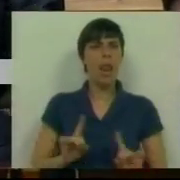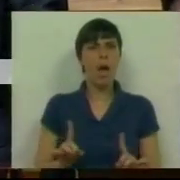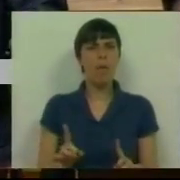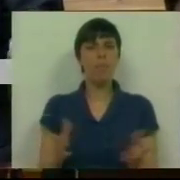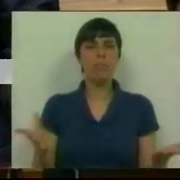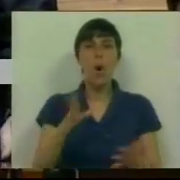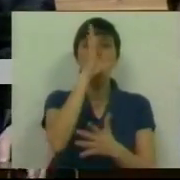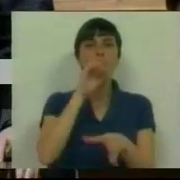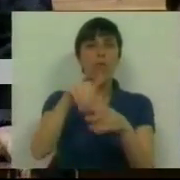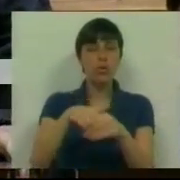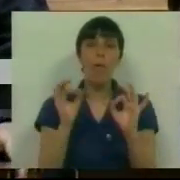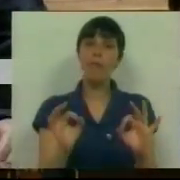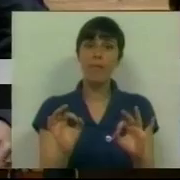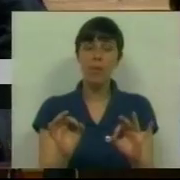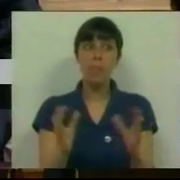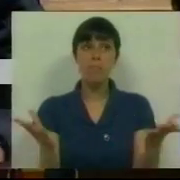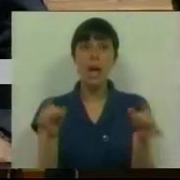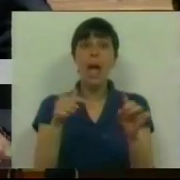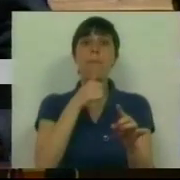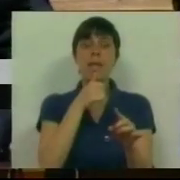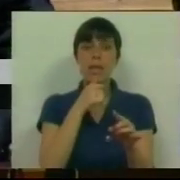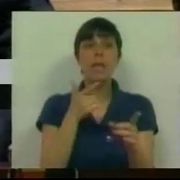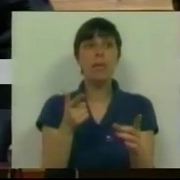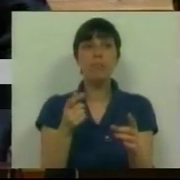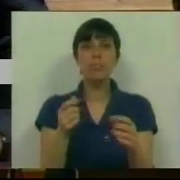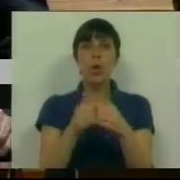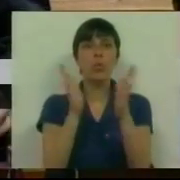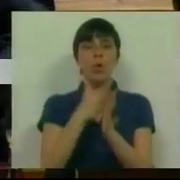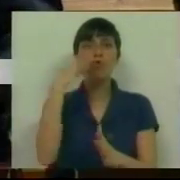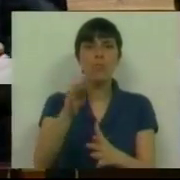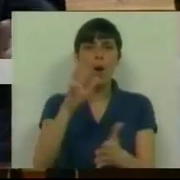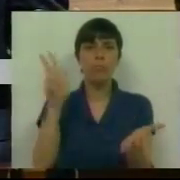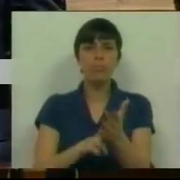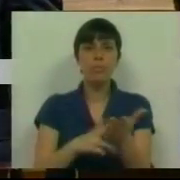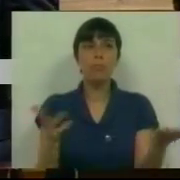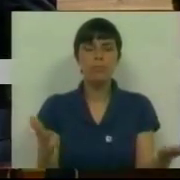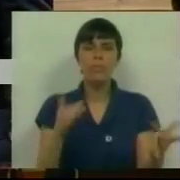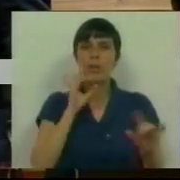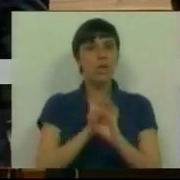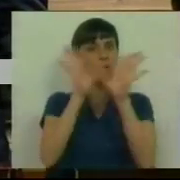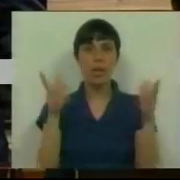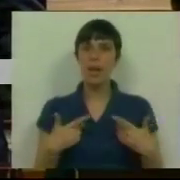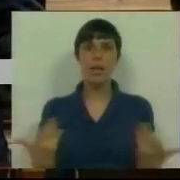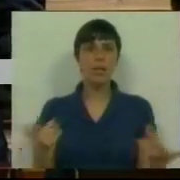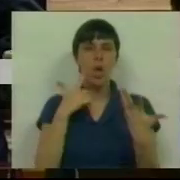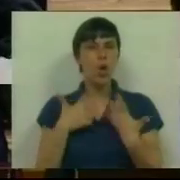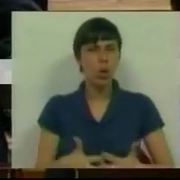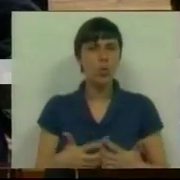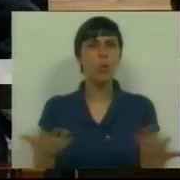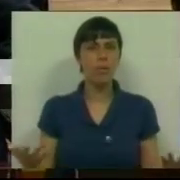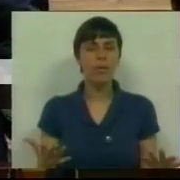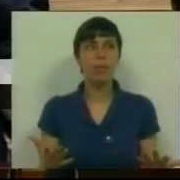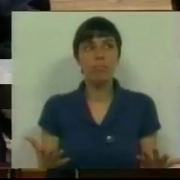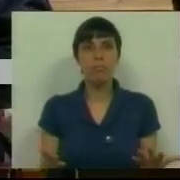é, que o governo votou a favor e que essa medida foi tomada por unanimidade. Ora, então esclareça-nos sobre esta dúvida que é